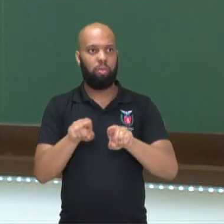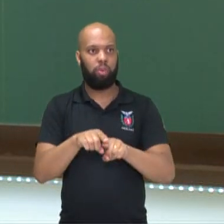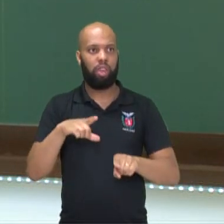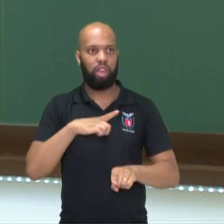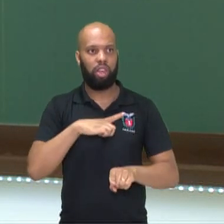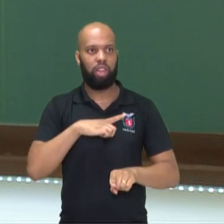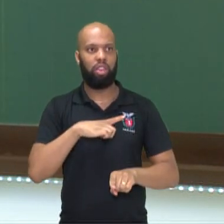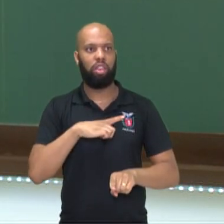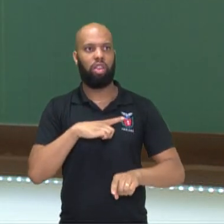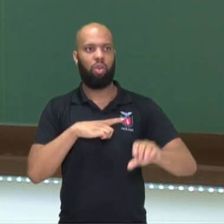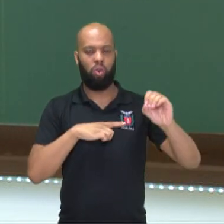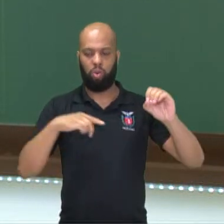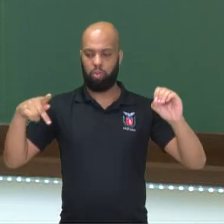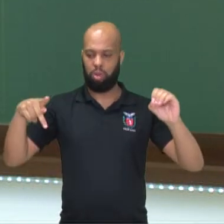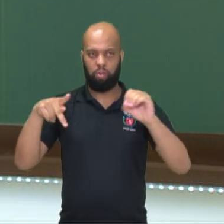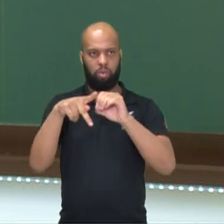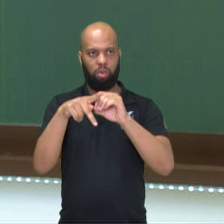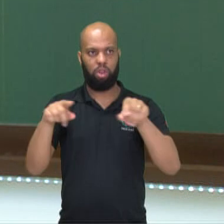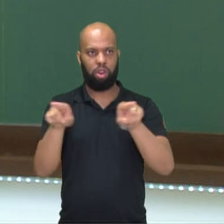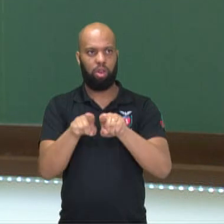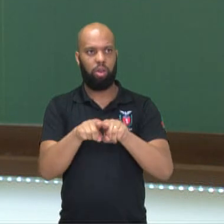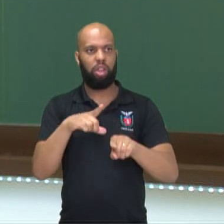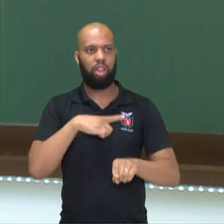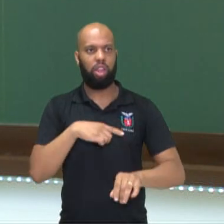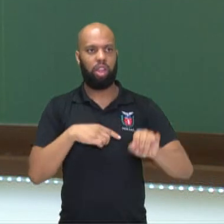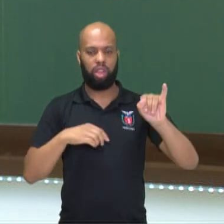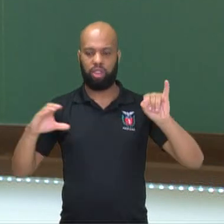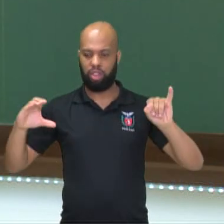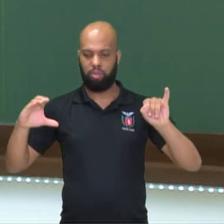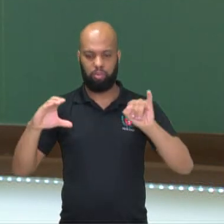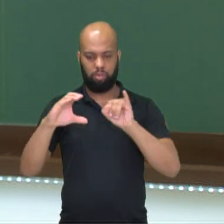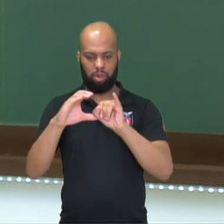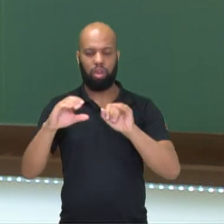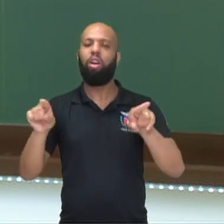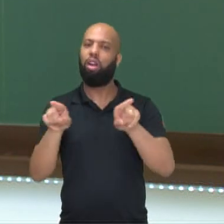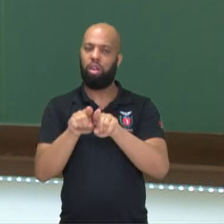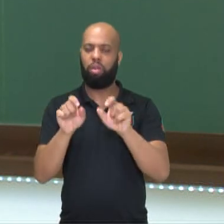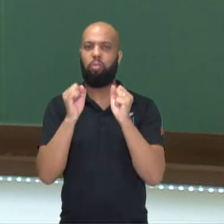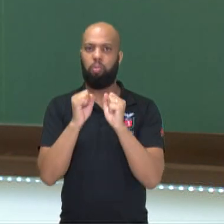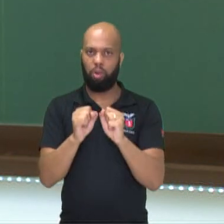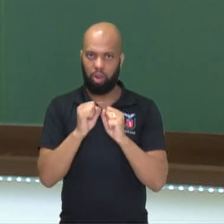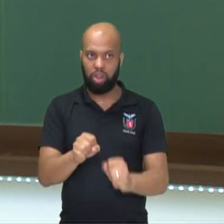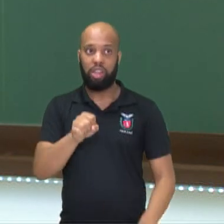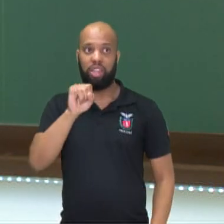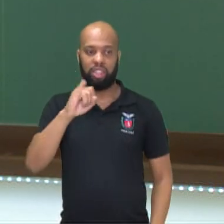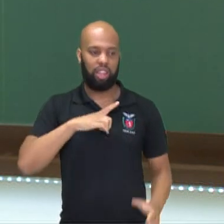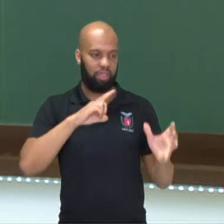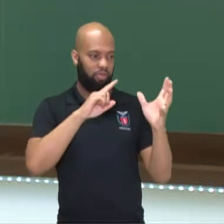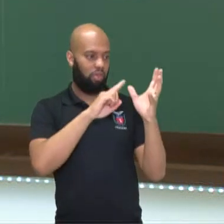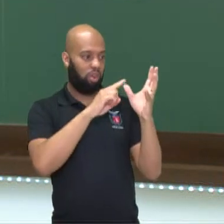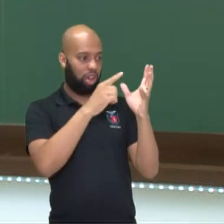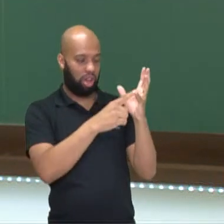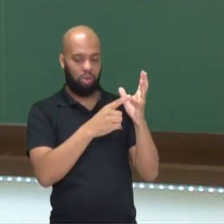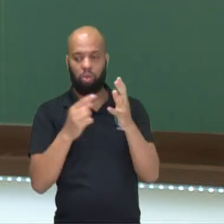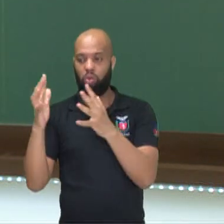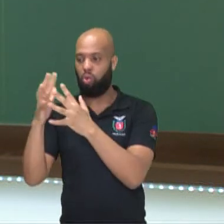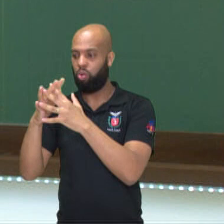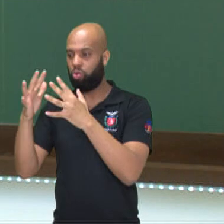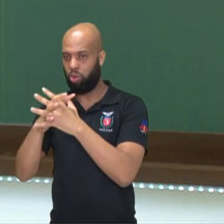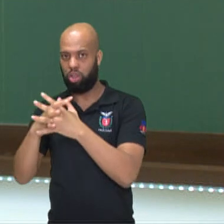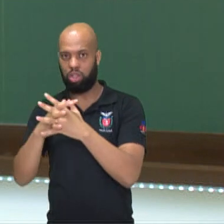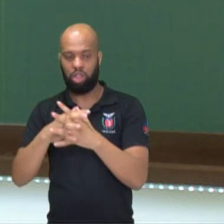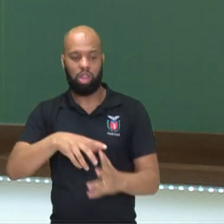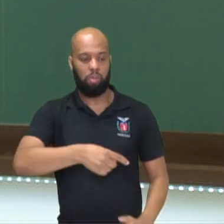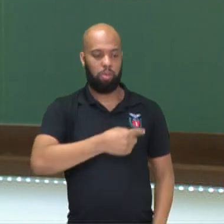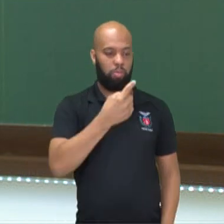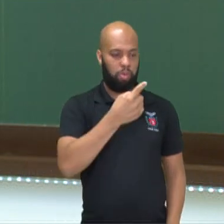a nossa inicial do segundo elemento for uma consoante, menos o